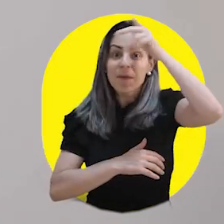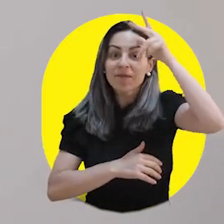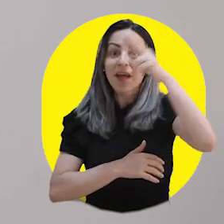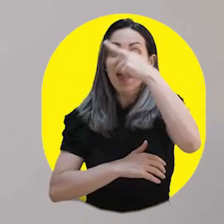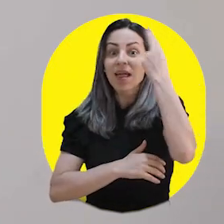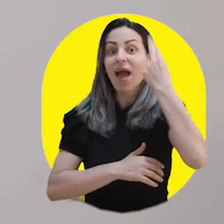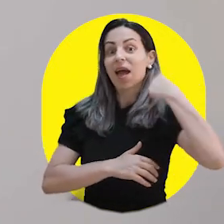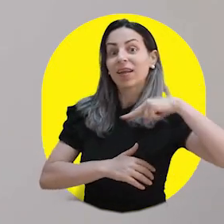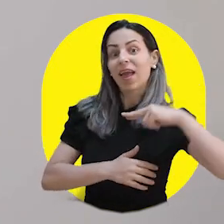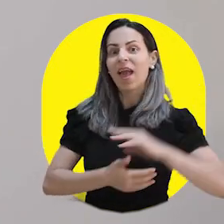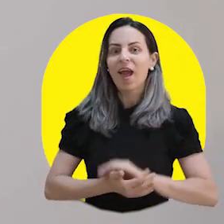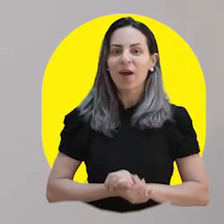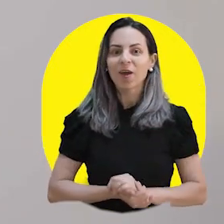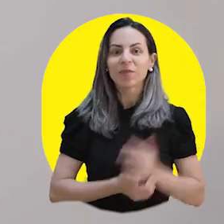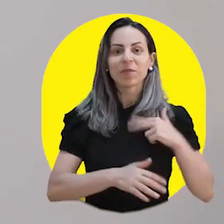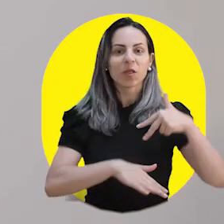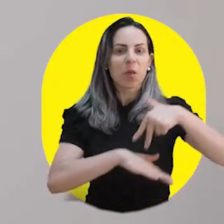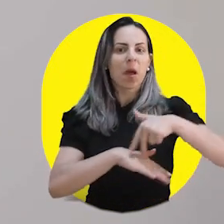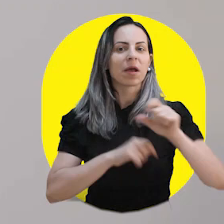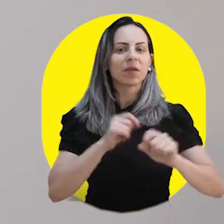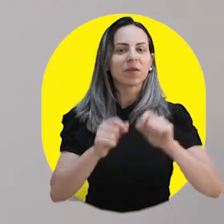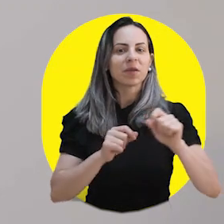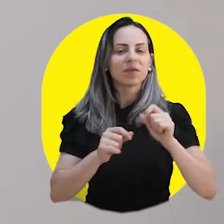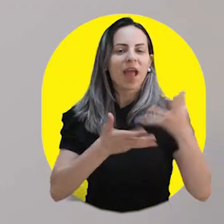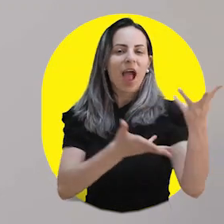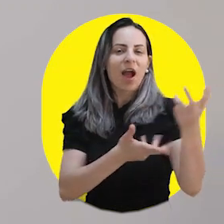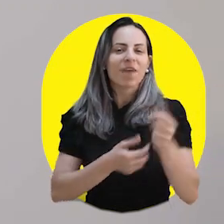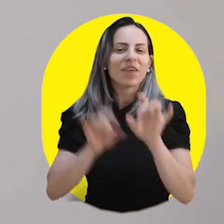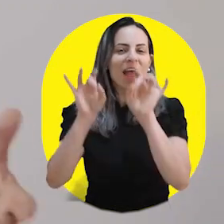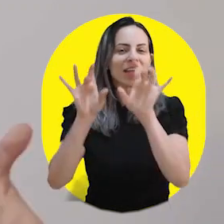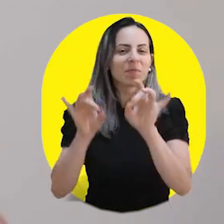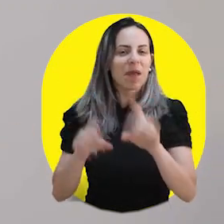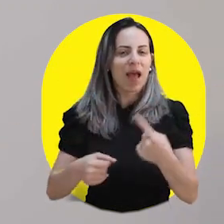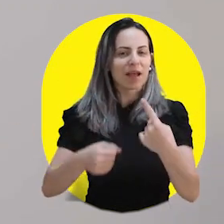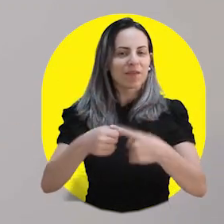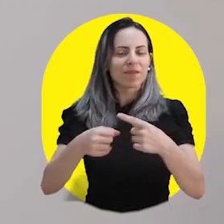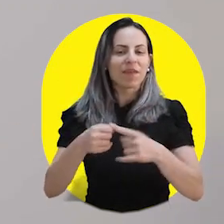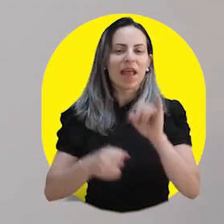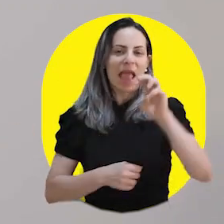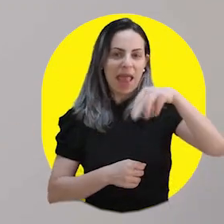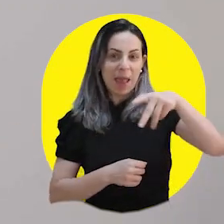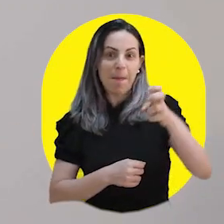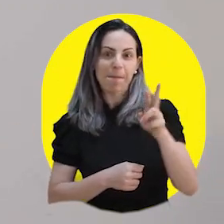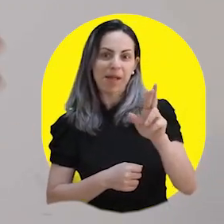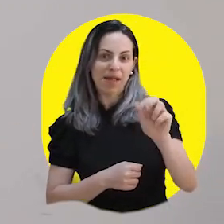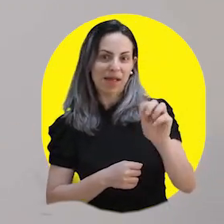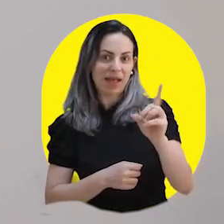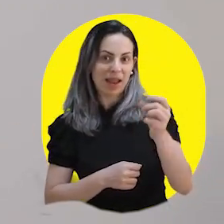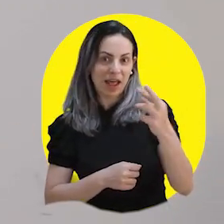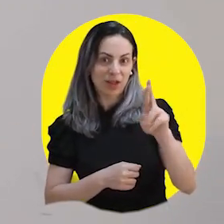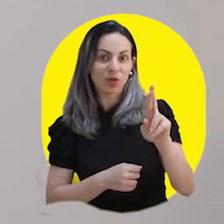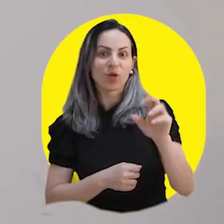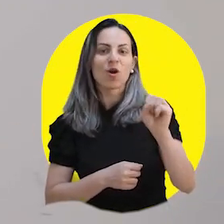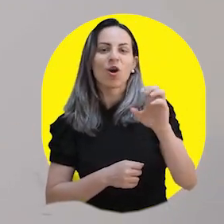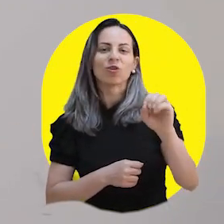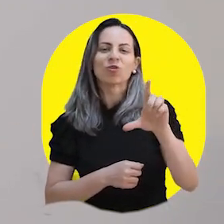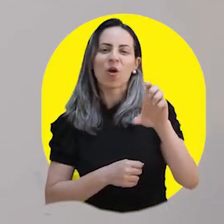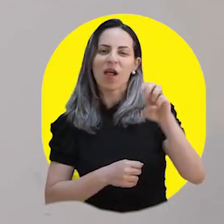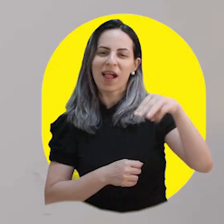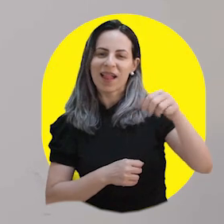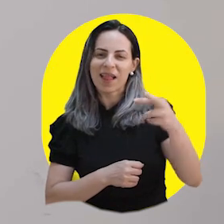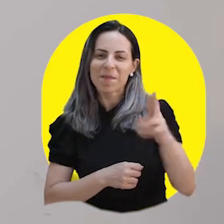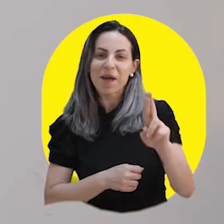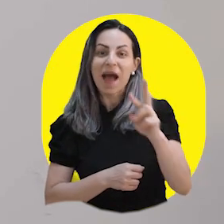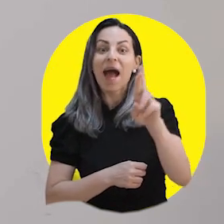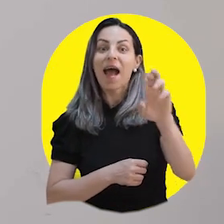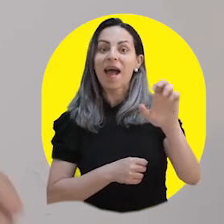a prefeita, a Raquel. Estamos aqui com uma convidada especial do Imperador Real, Solemar, daquela região. Estamos batendo um papo aqui